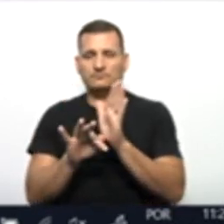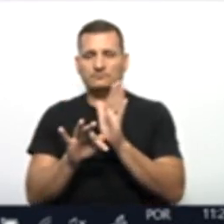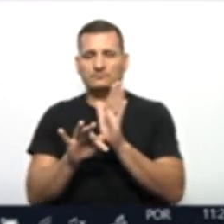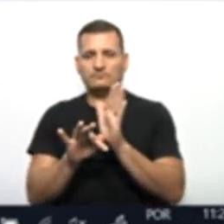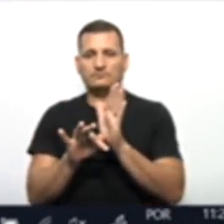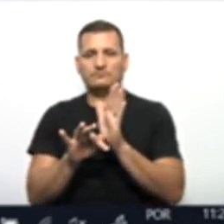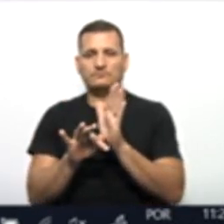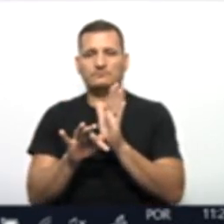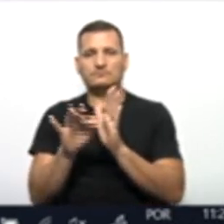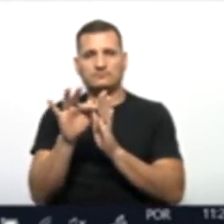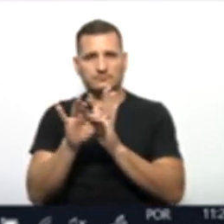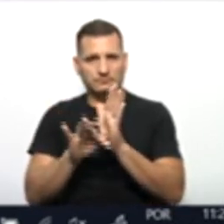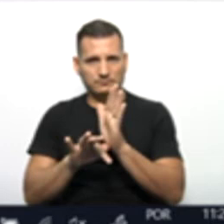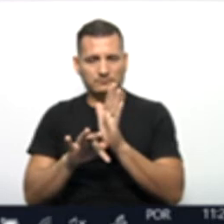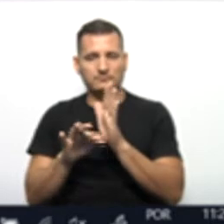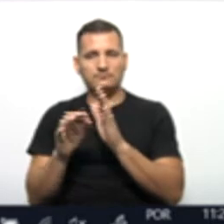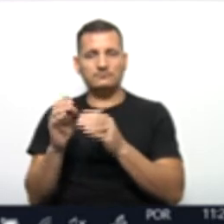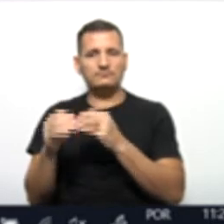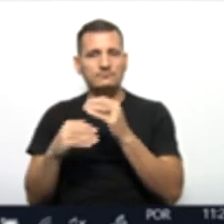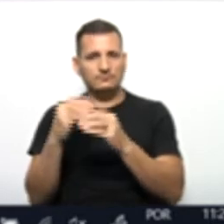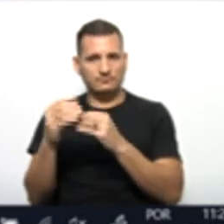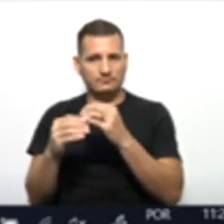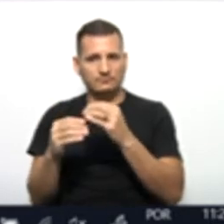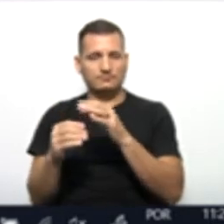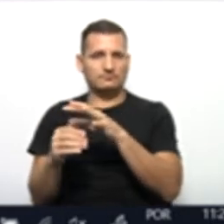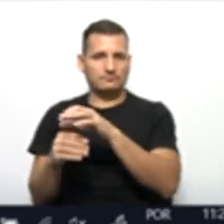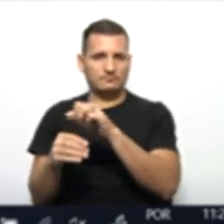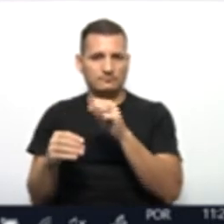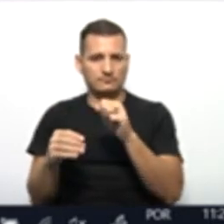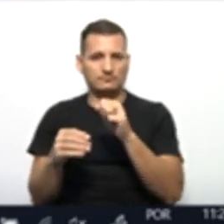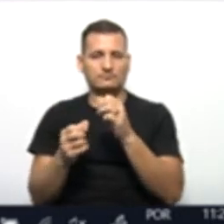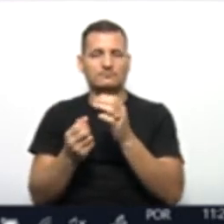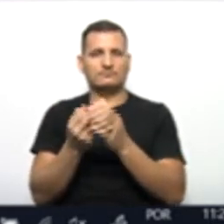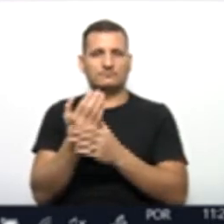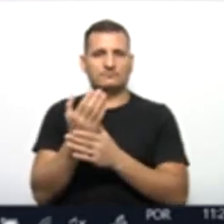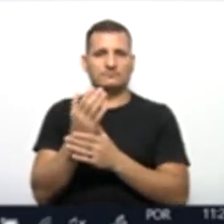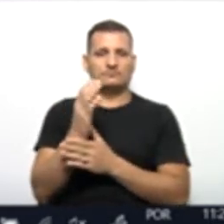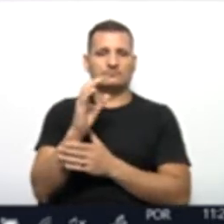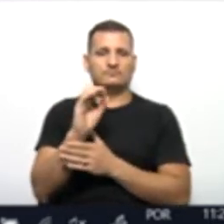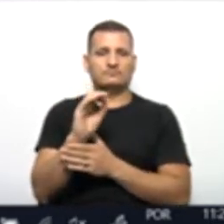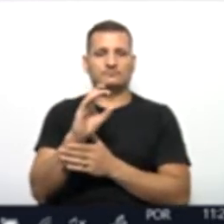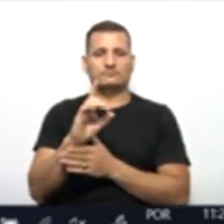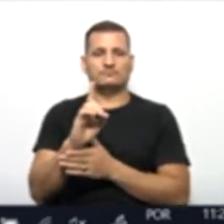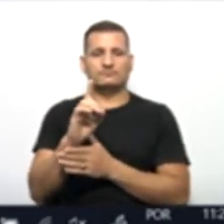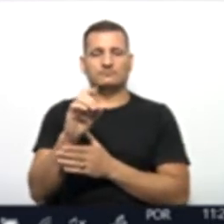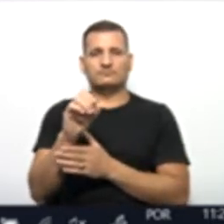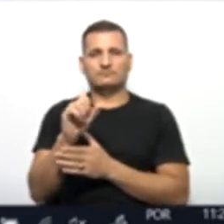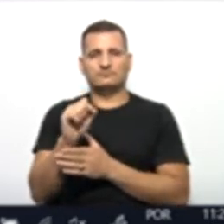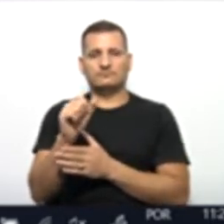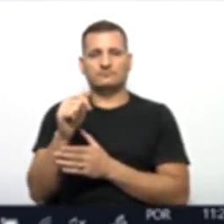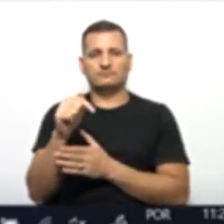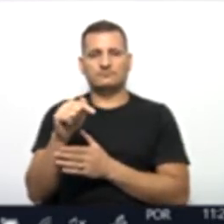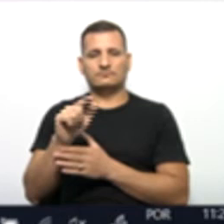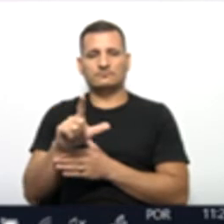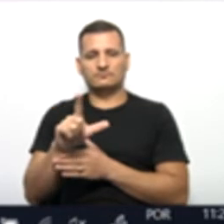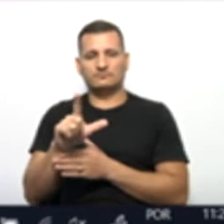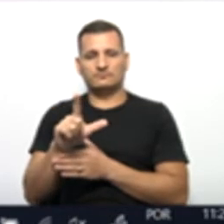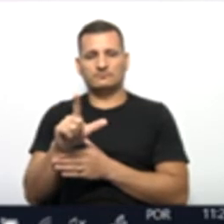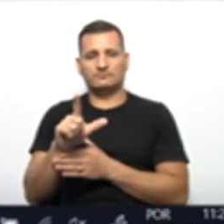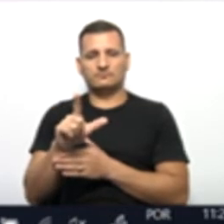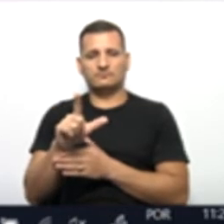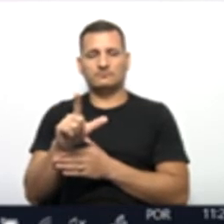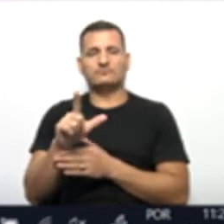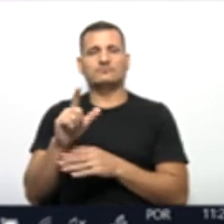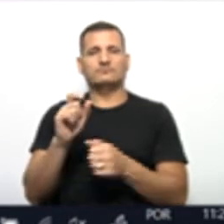do banco cria o código e sql ele faz um